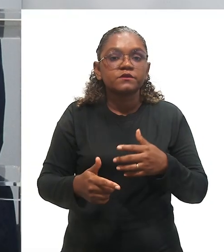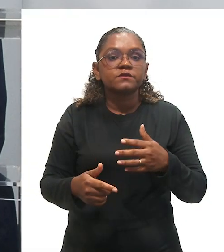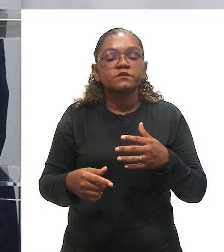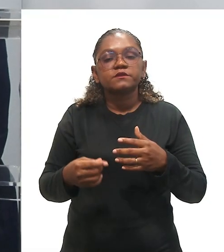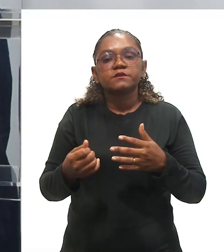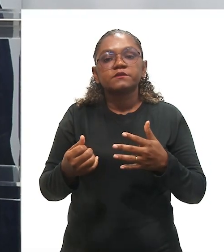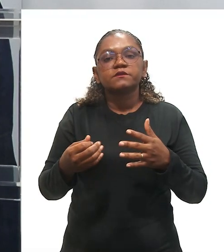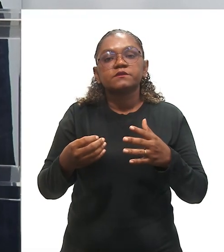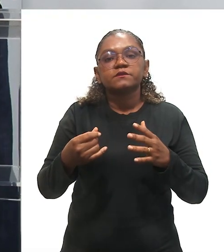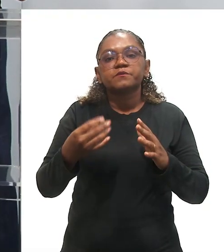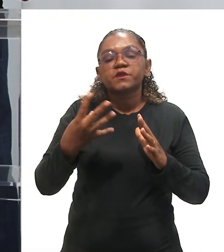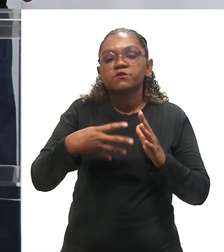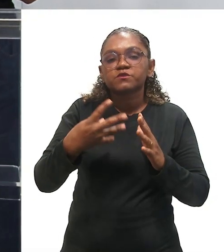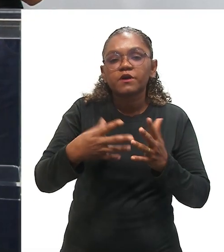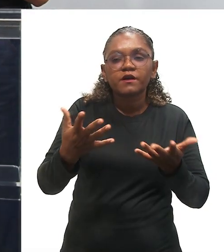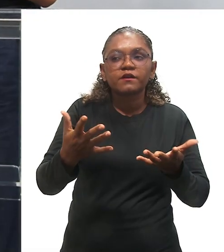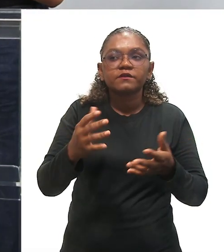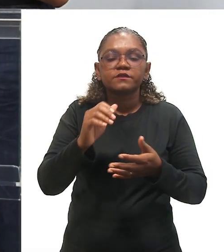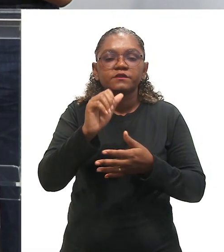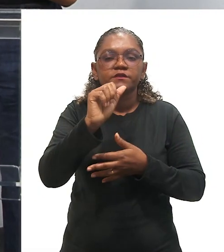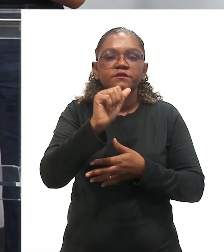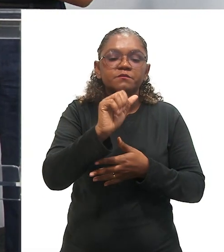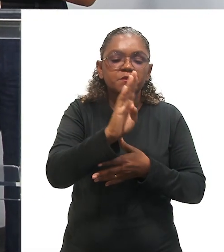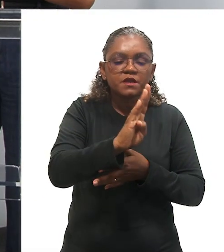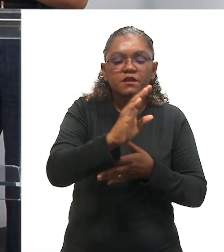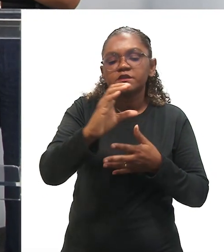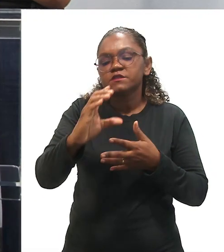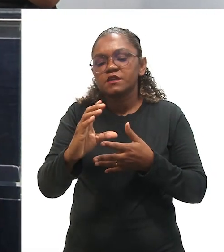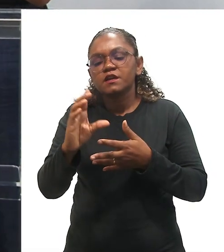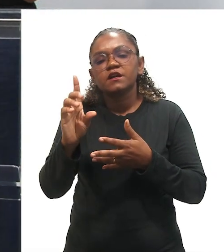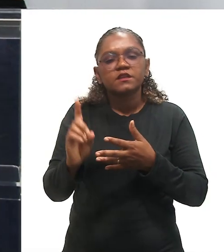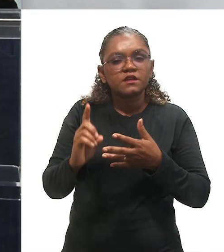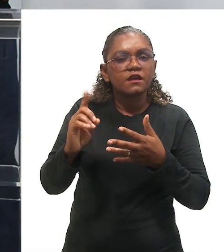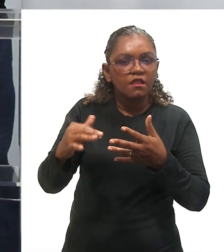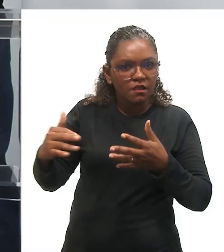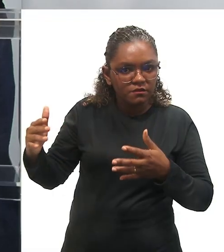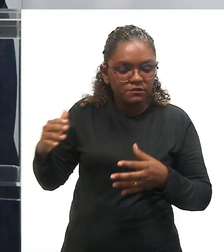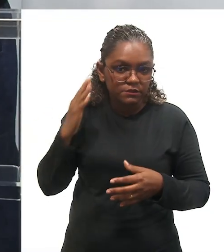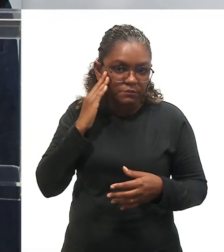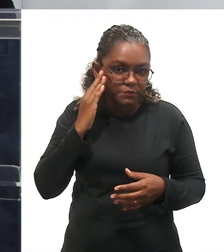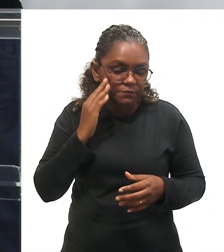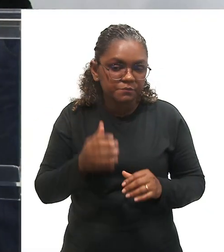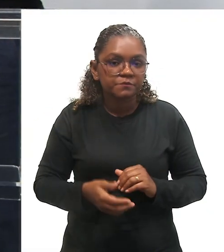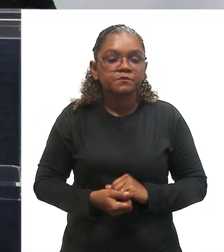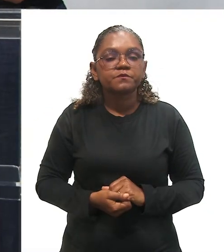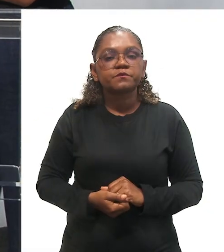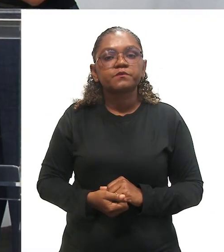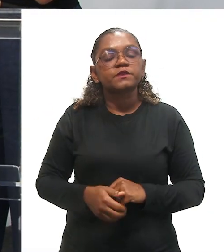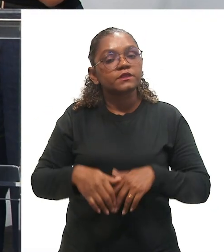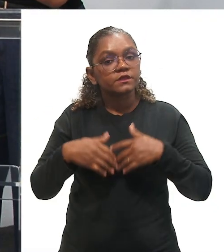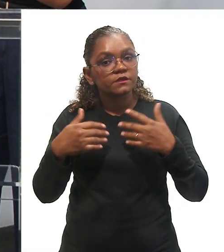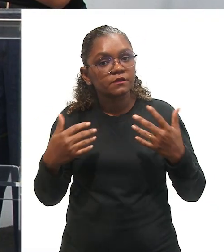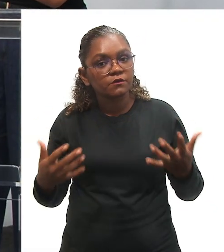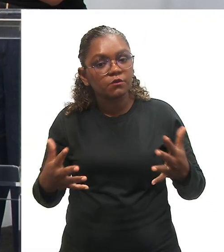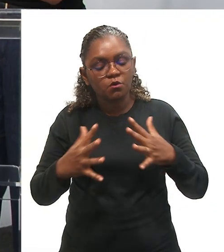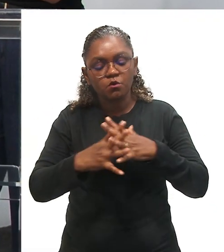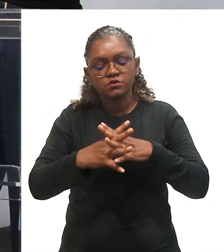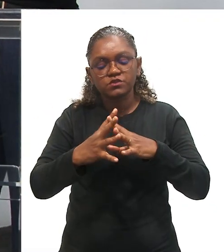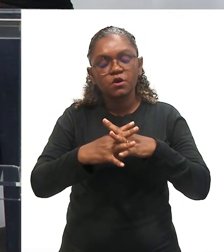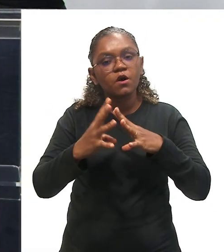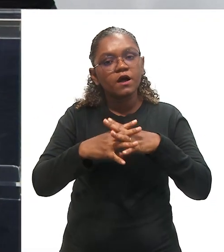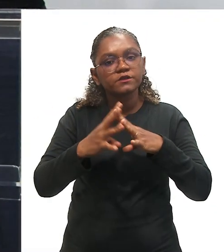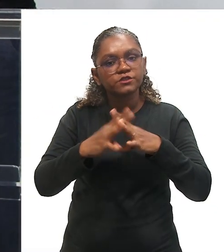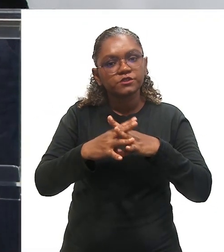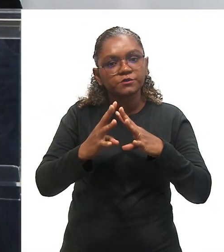PCASP mais detalhado. Por quê? Eu tenho que saber primeiro que conta, o ativo está em que conta, patrimonial, passivo, o que é